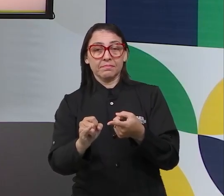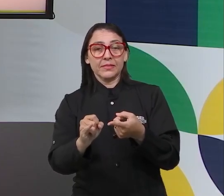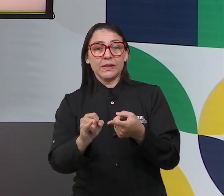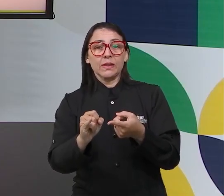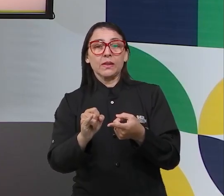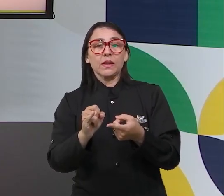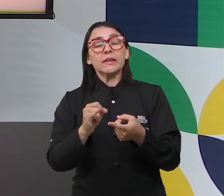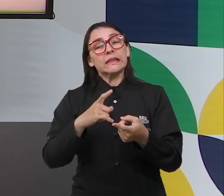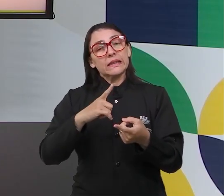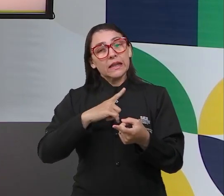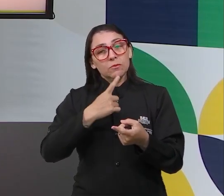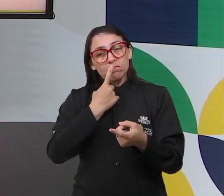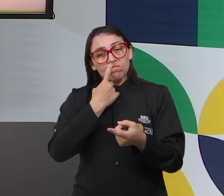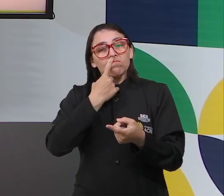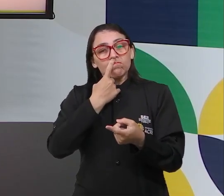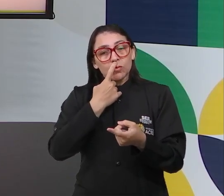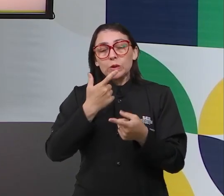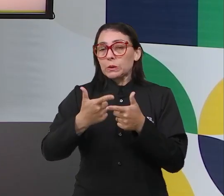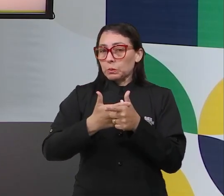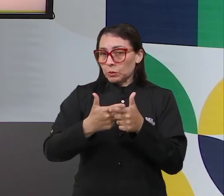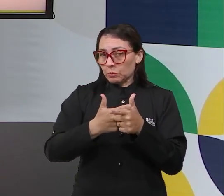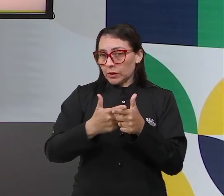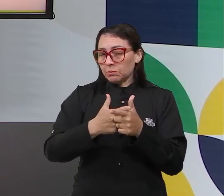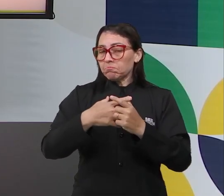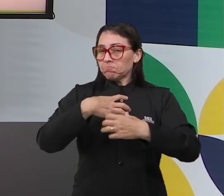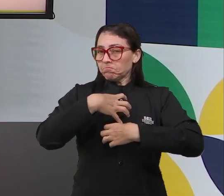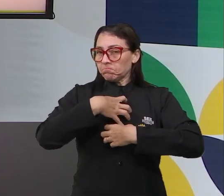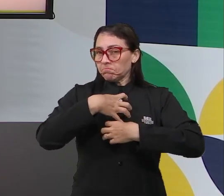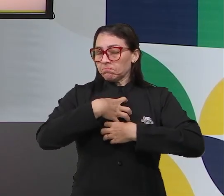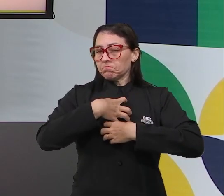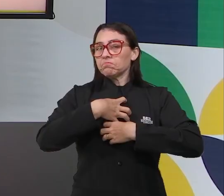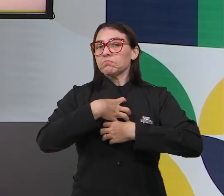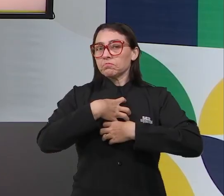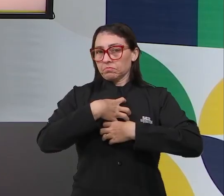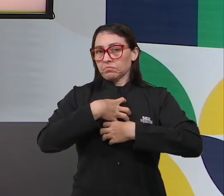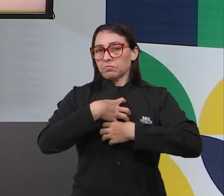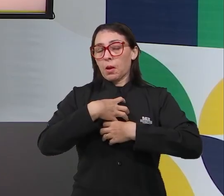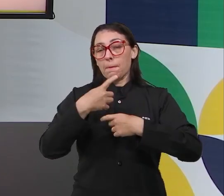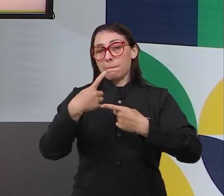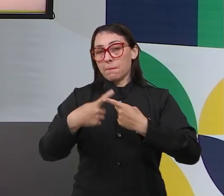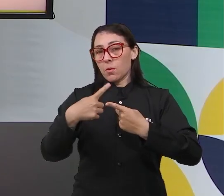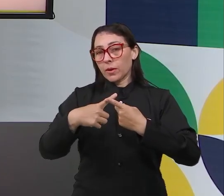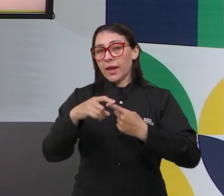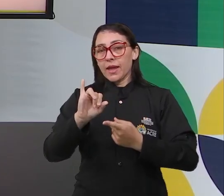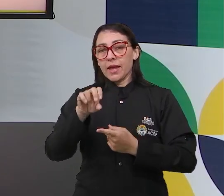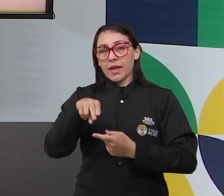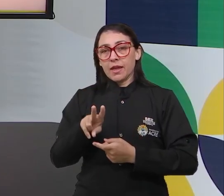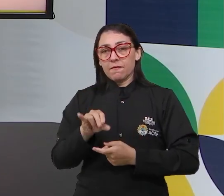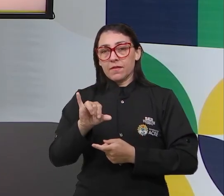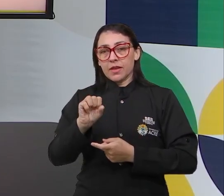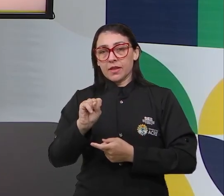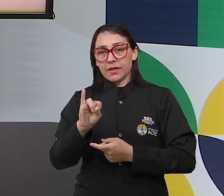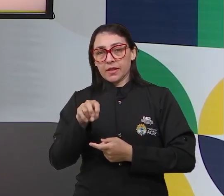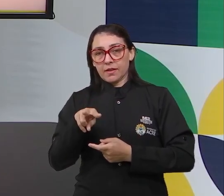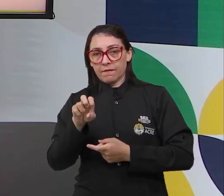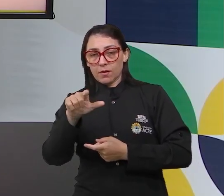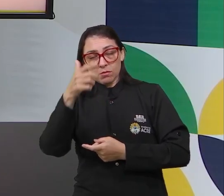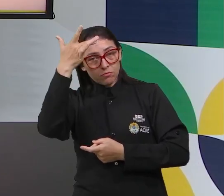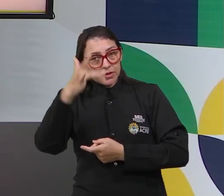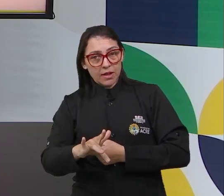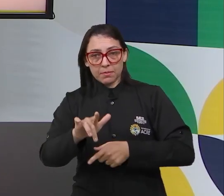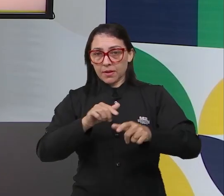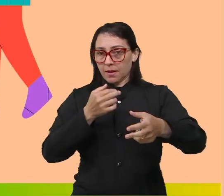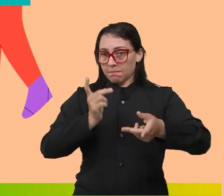compadecem ou têm afinidade com aquele tipo de problema. E é por isso que é o teatro do invisível, porque elas não sabem que é planejado,